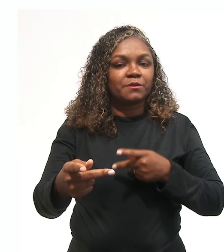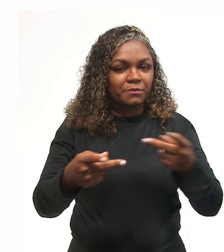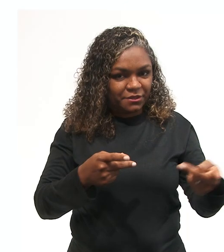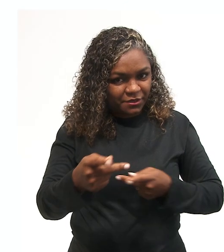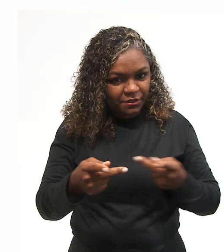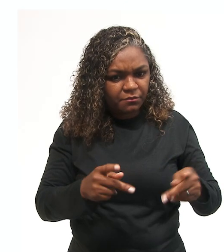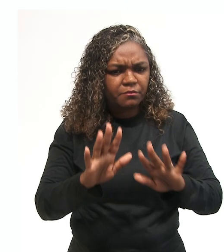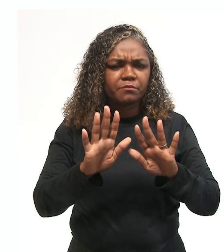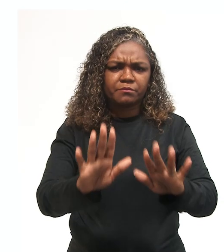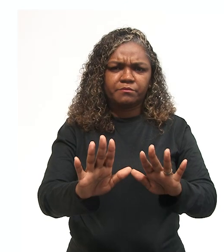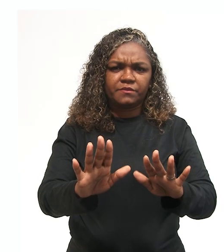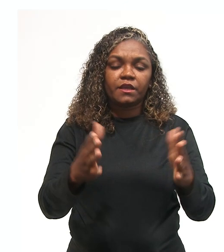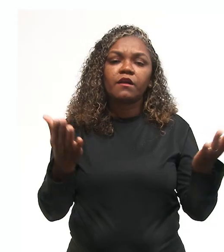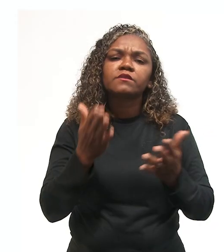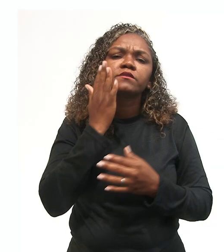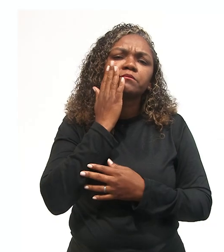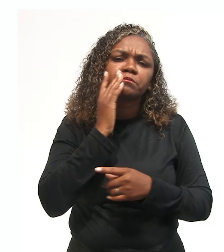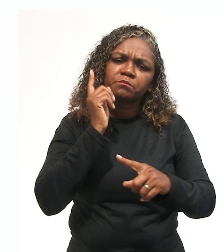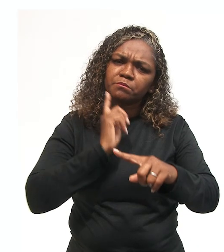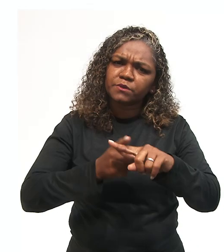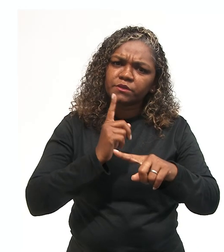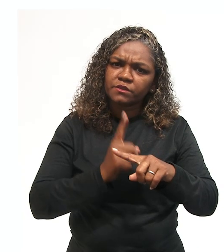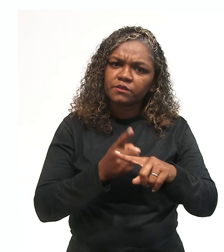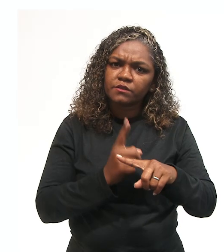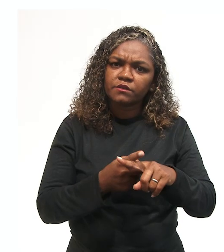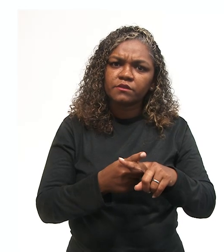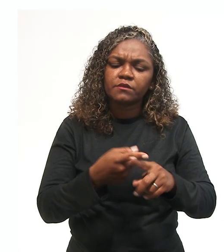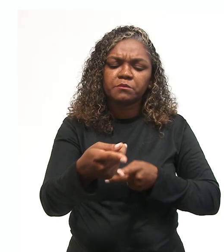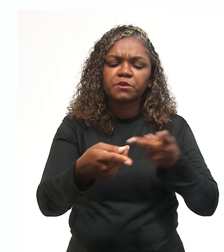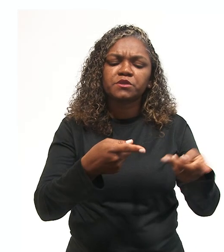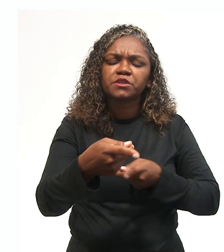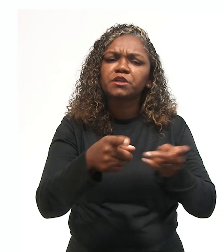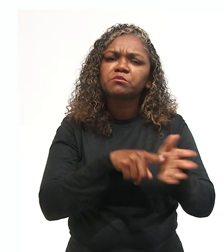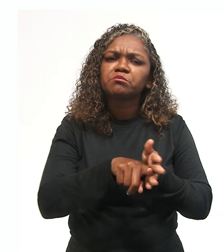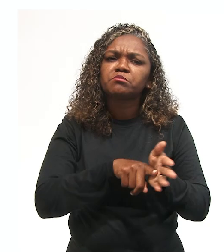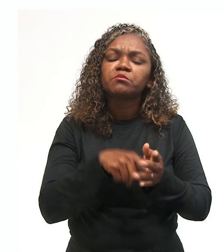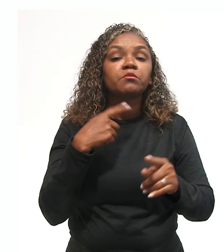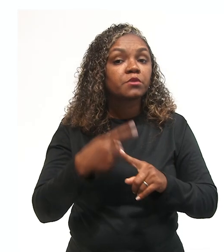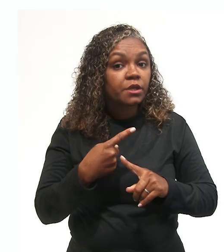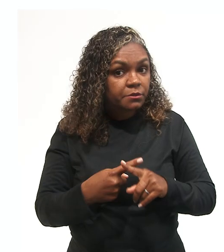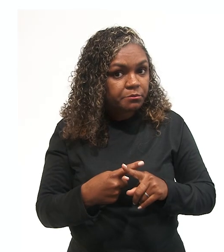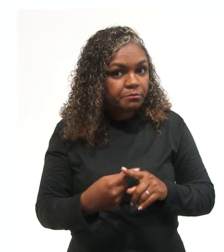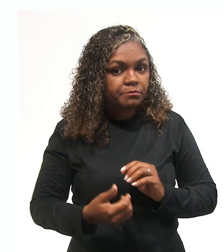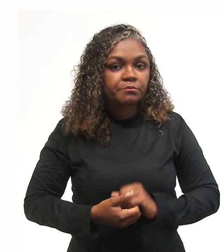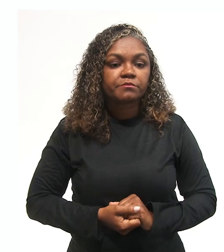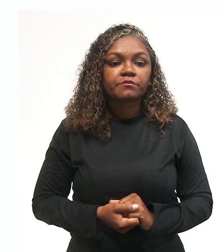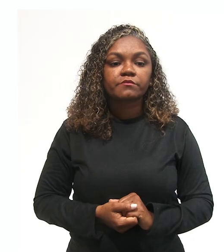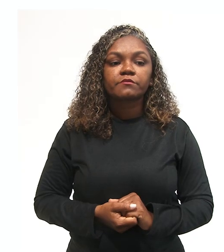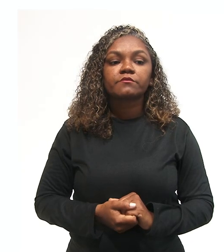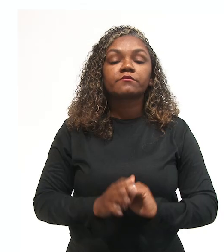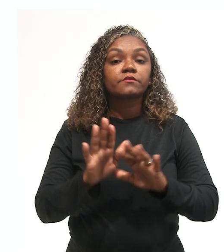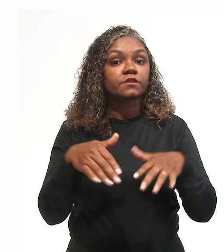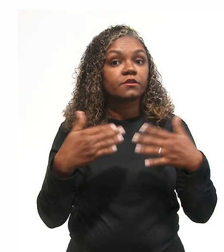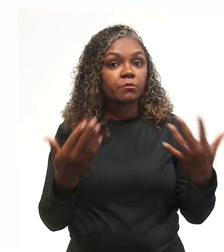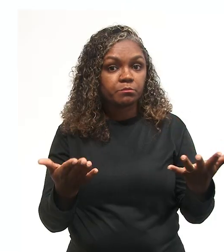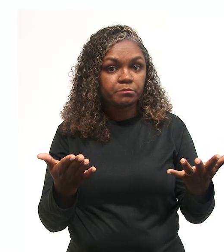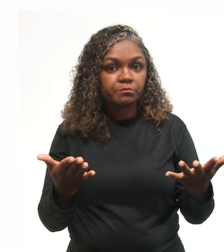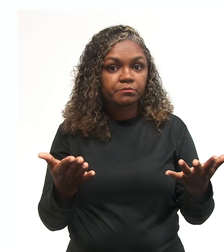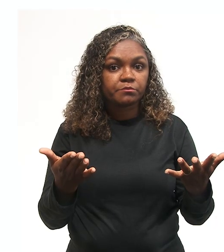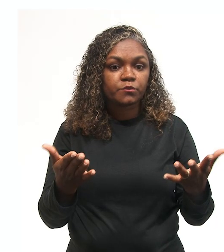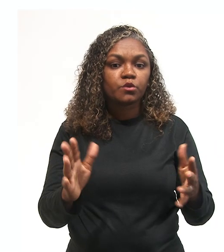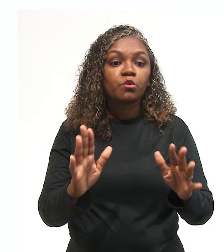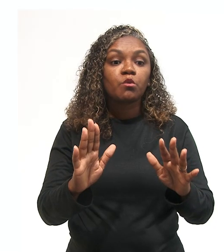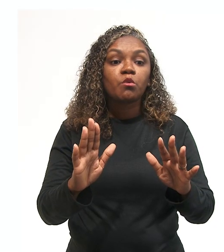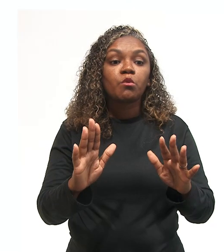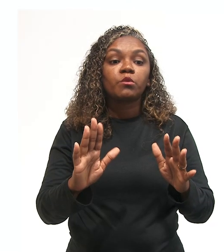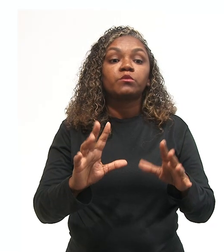Mas por que elaborar um projeto de pesquisa, né? Então, o projeto, ele